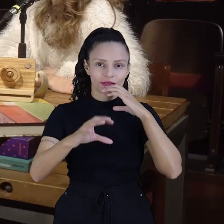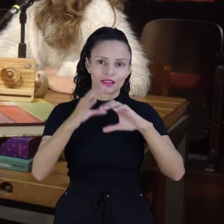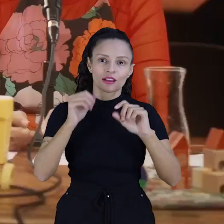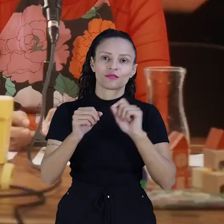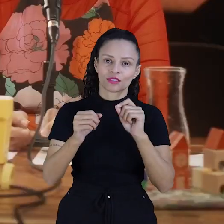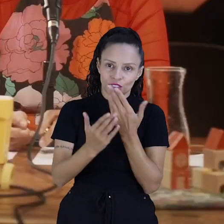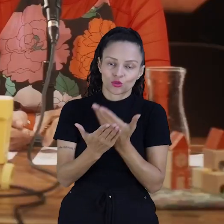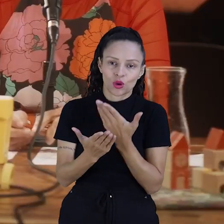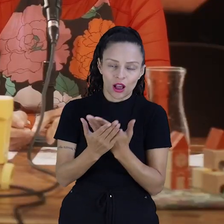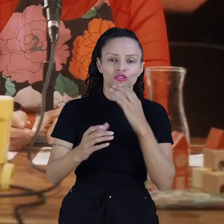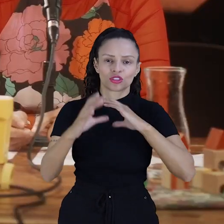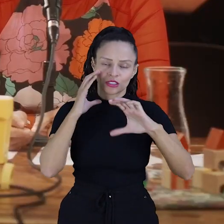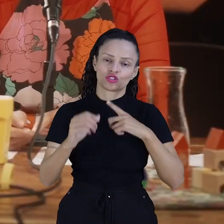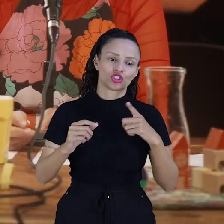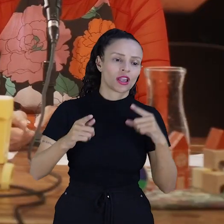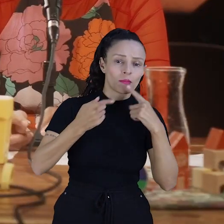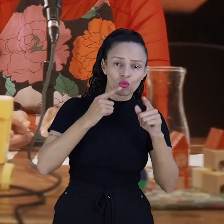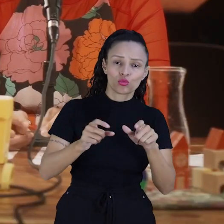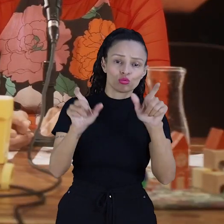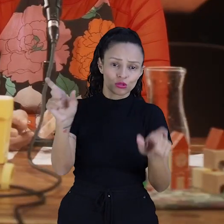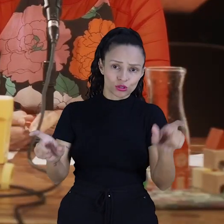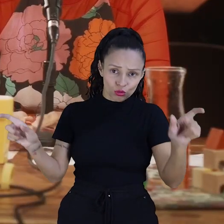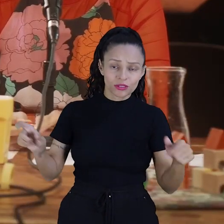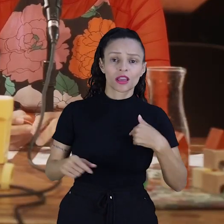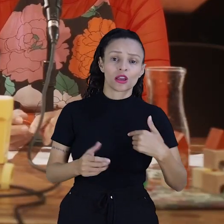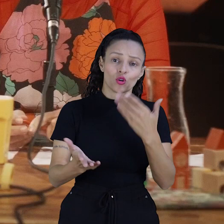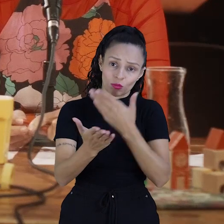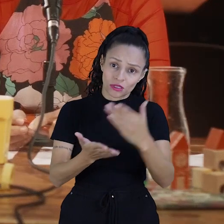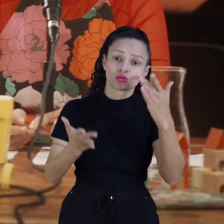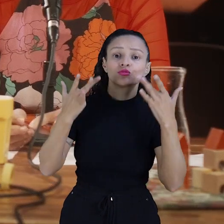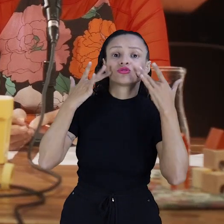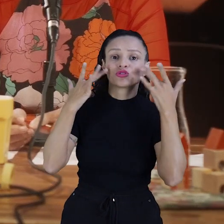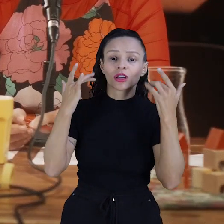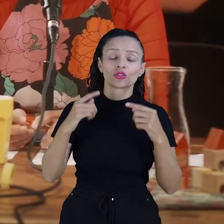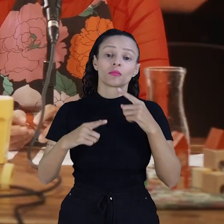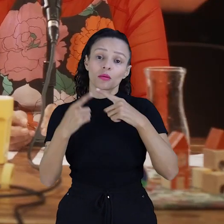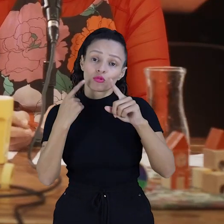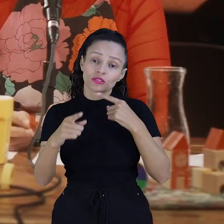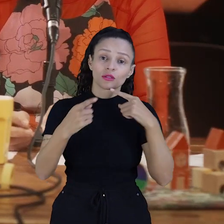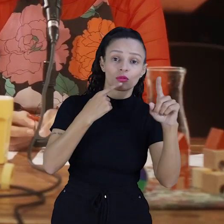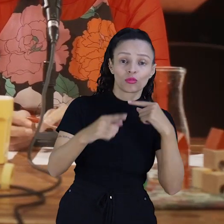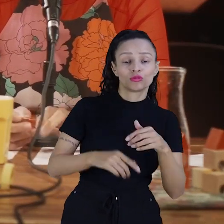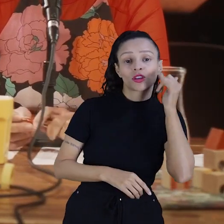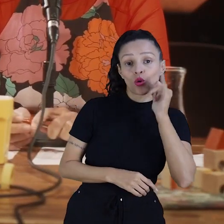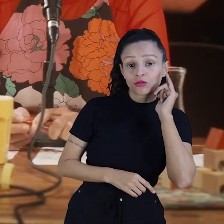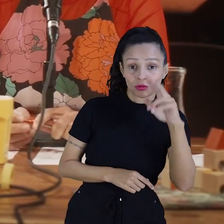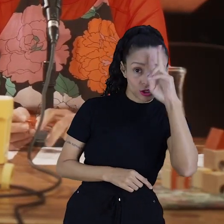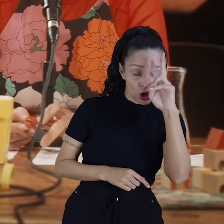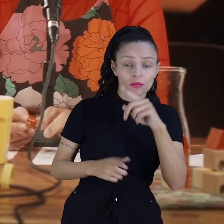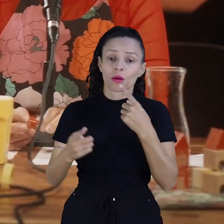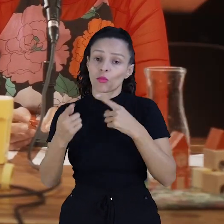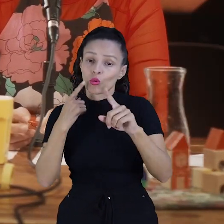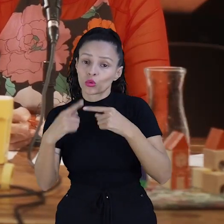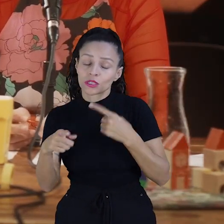aprendendo a cantar, fazendo aula de canto, mas aí eu tinha os músicos e aí entrei com a coisa do teatro, né? Então, entre uma música e outra, a gente conta